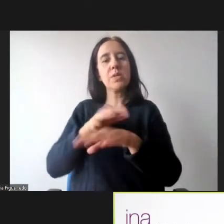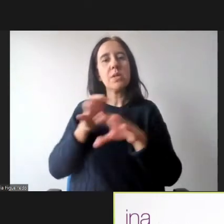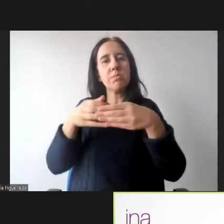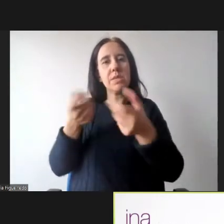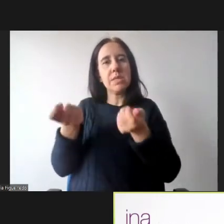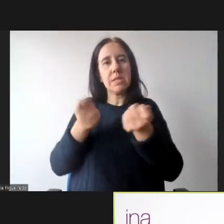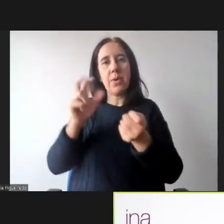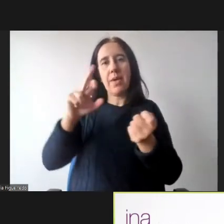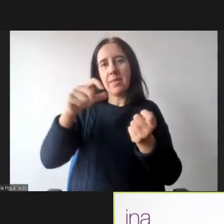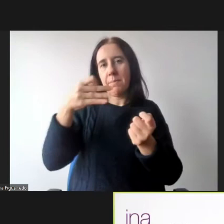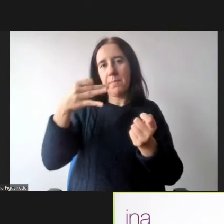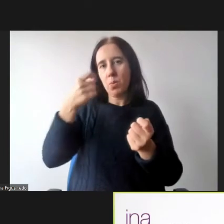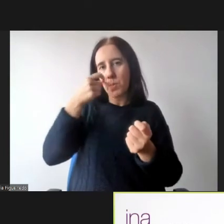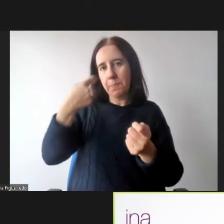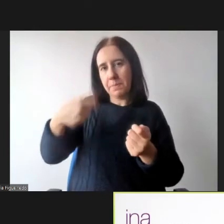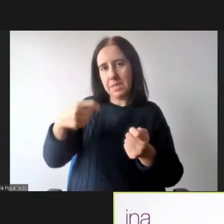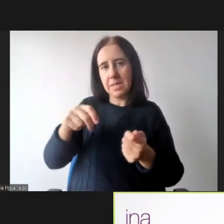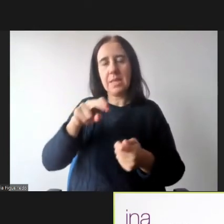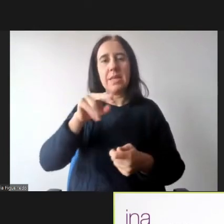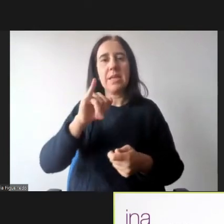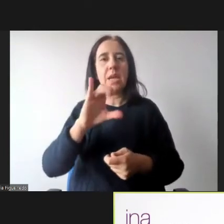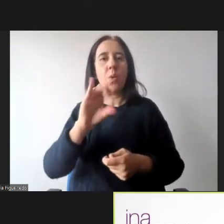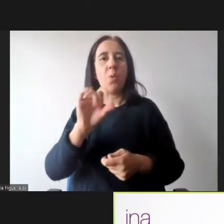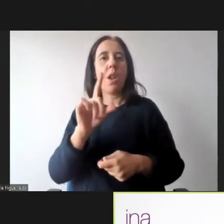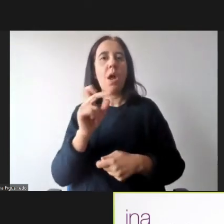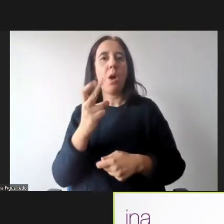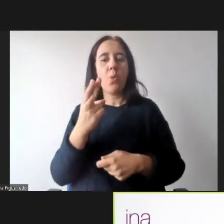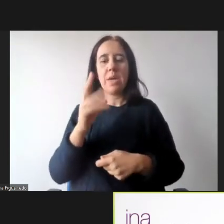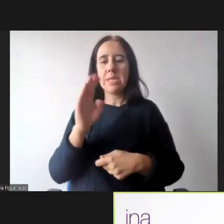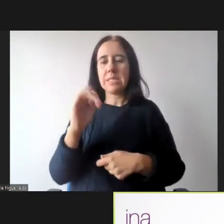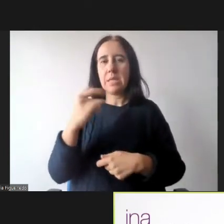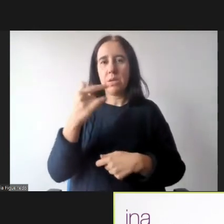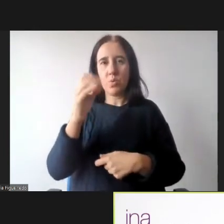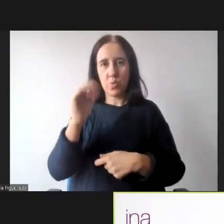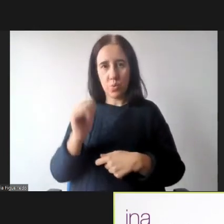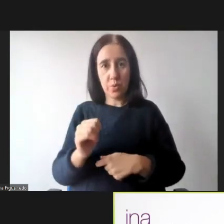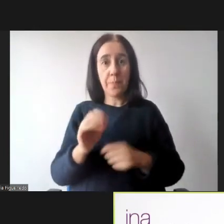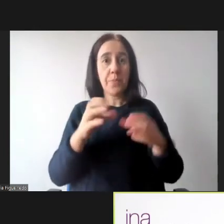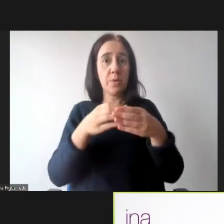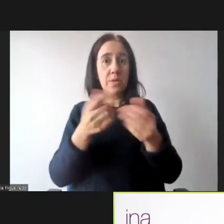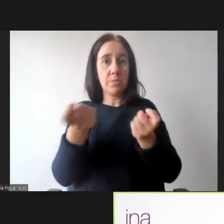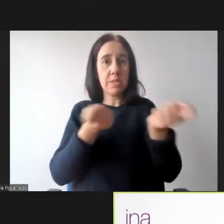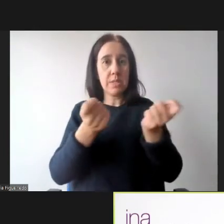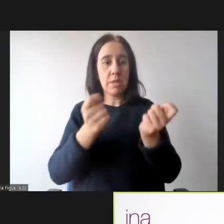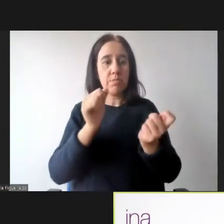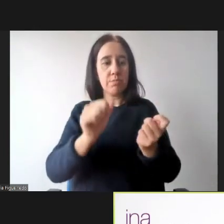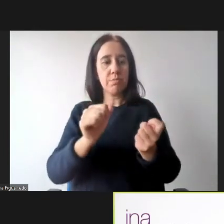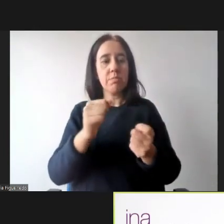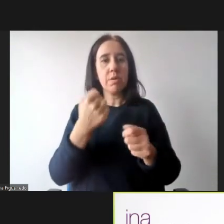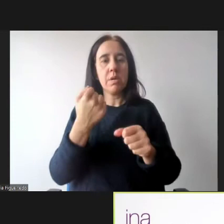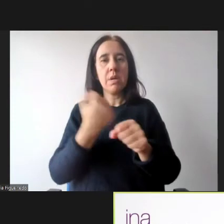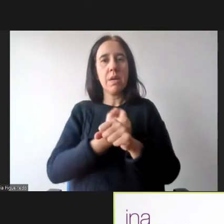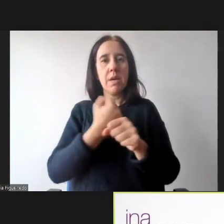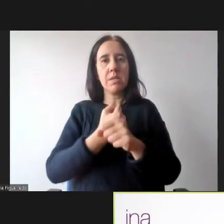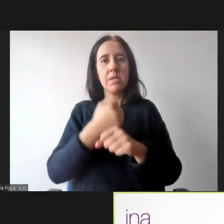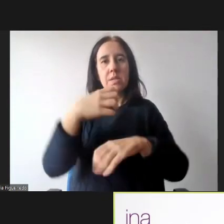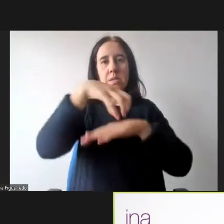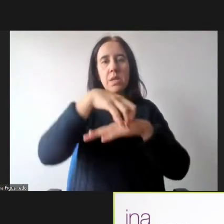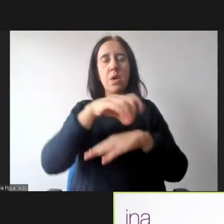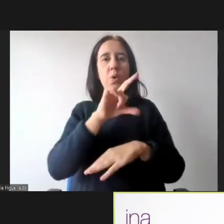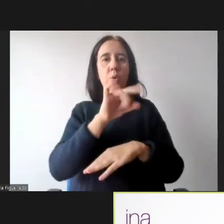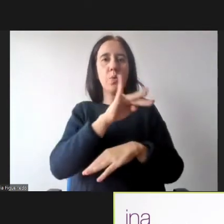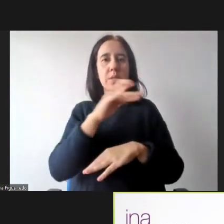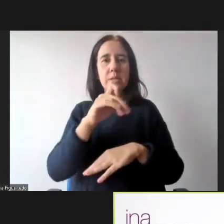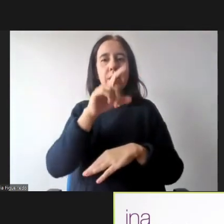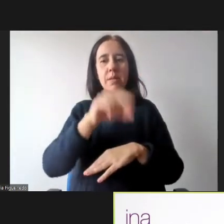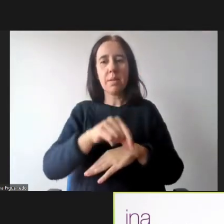da RTP, Nicolau Santos. Foi presidente do Conselho de Administração da Agência de Notícias Lusa e colaborou com